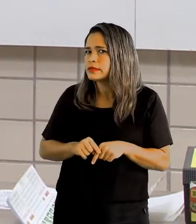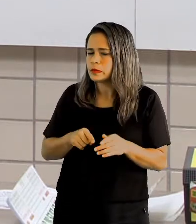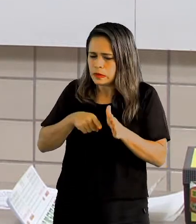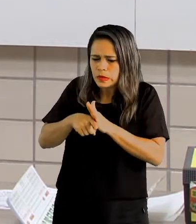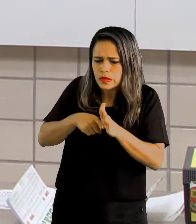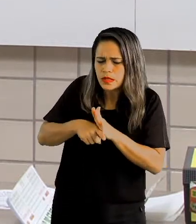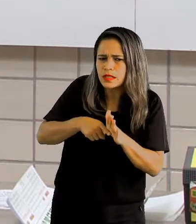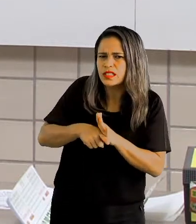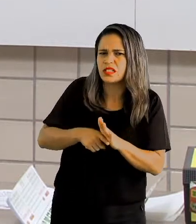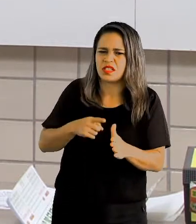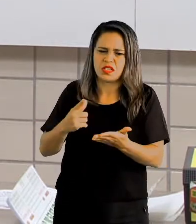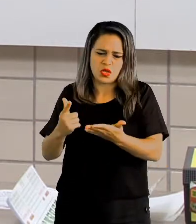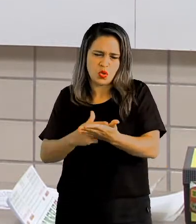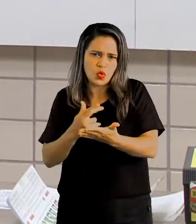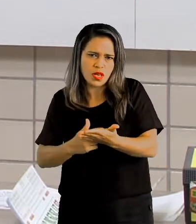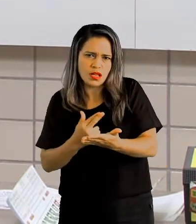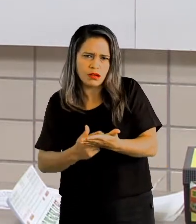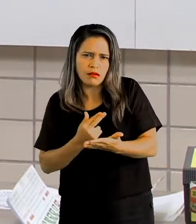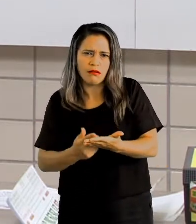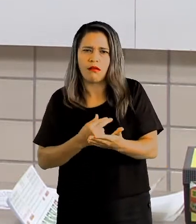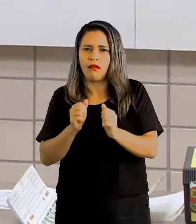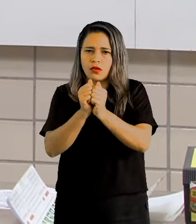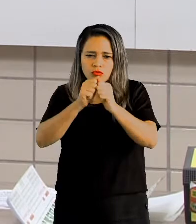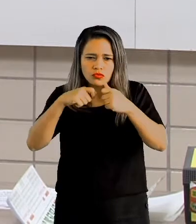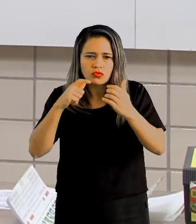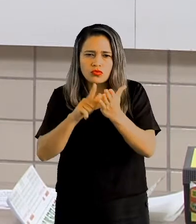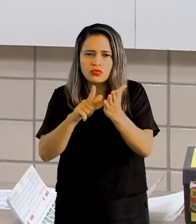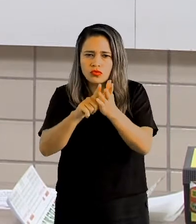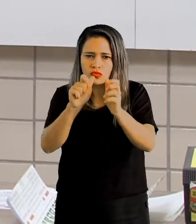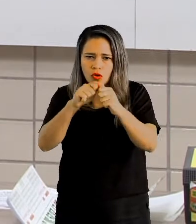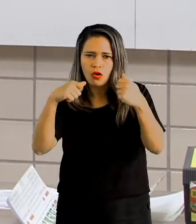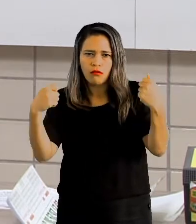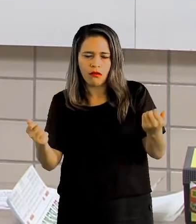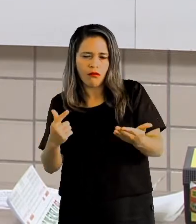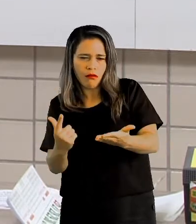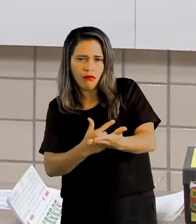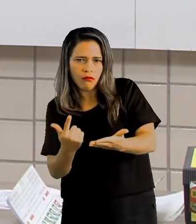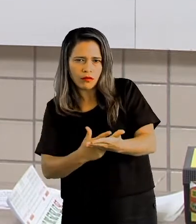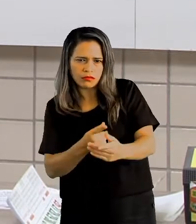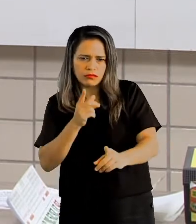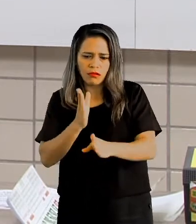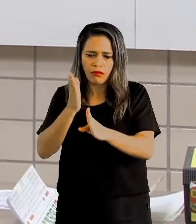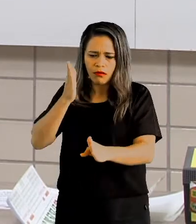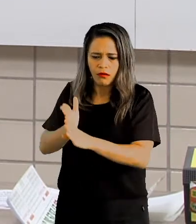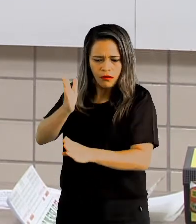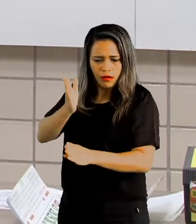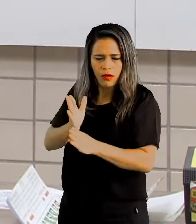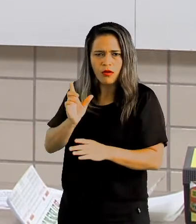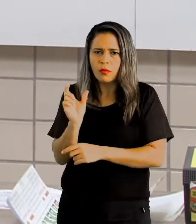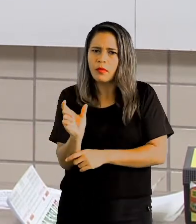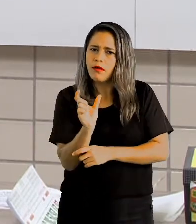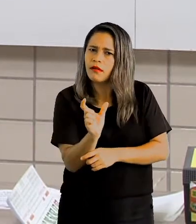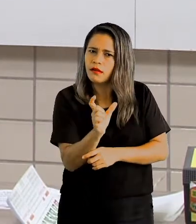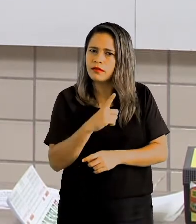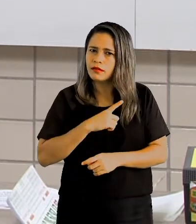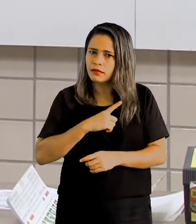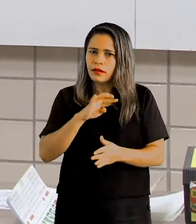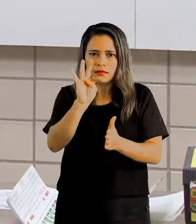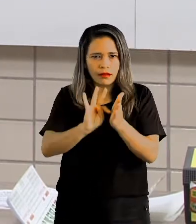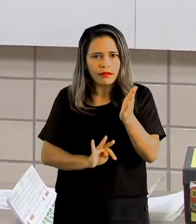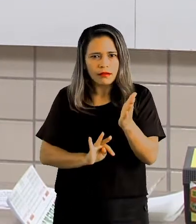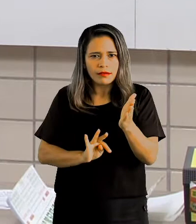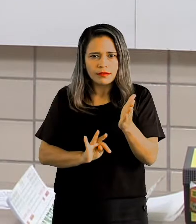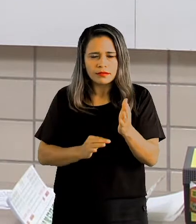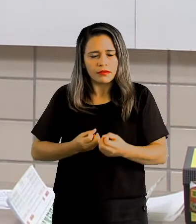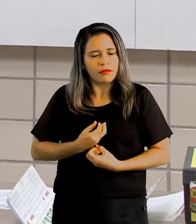pesquisam, vai nos livros, vai nos jornais, revistas, encontre palavras que rimam com essas palavrinhas que estão no texto,